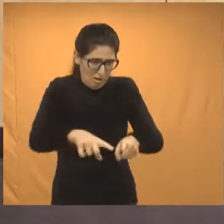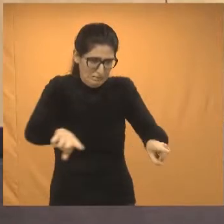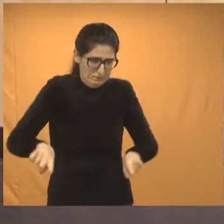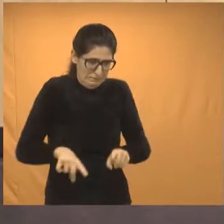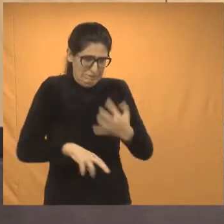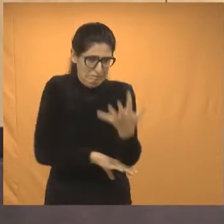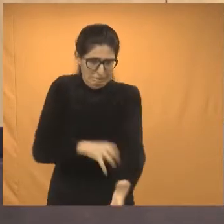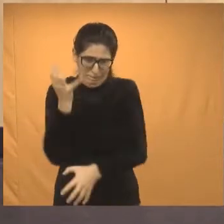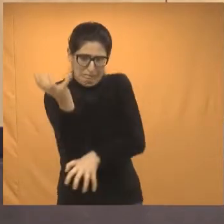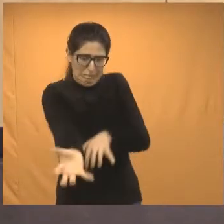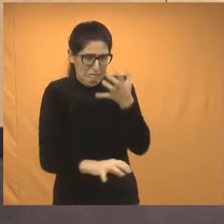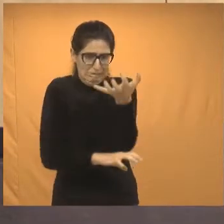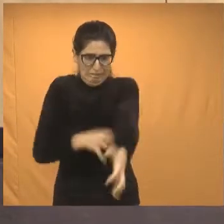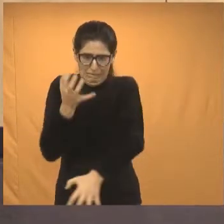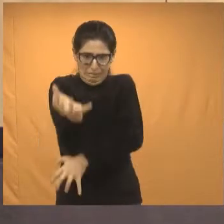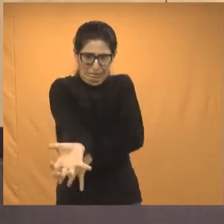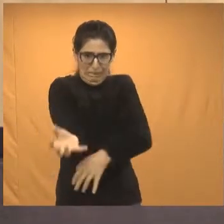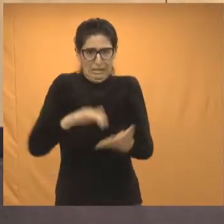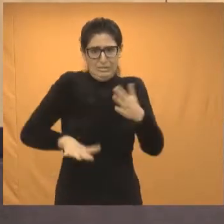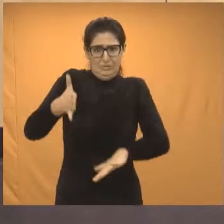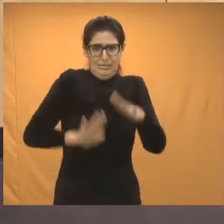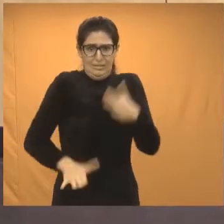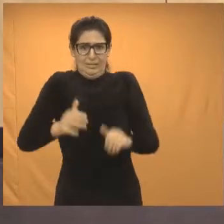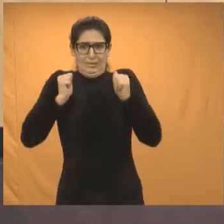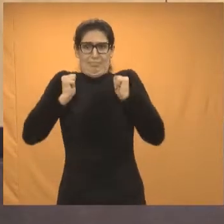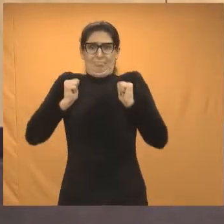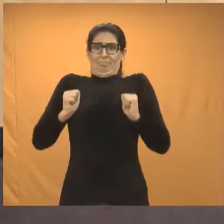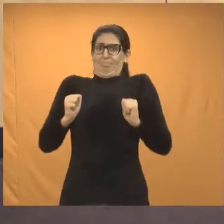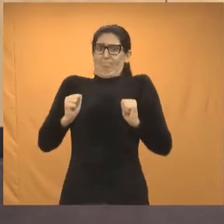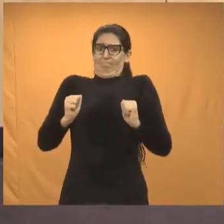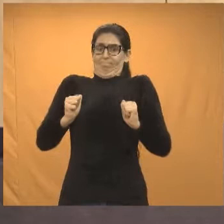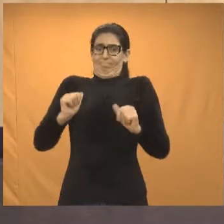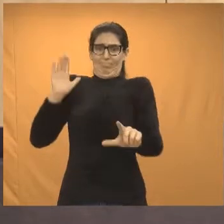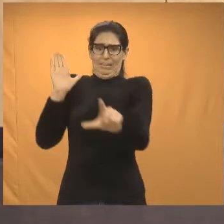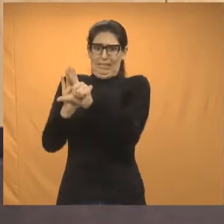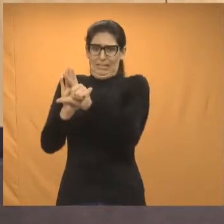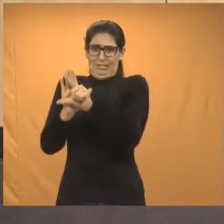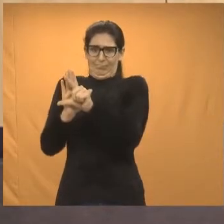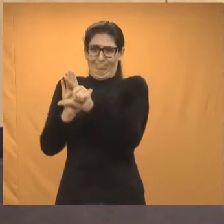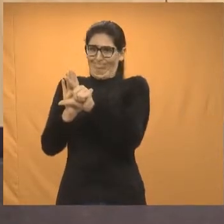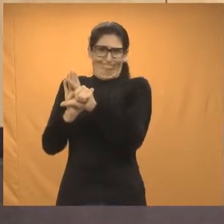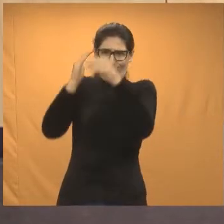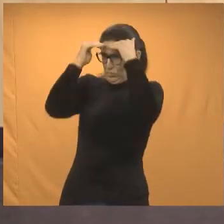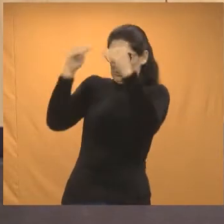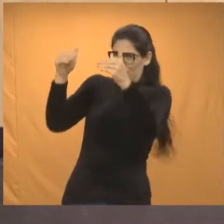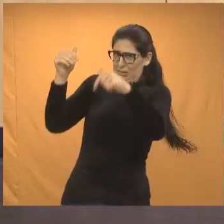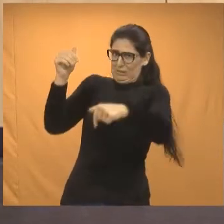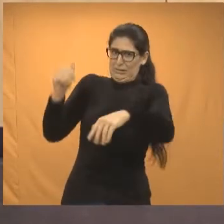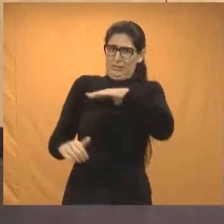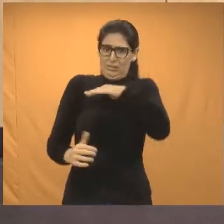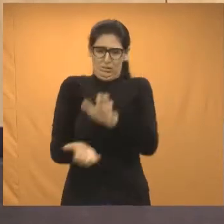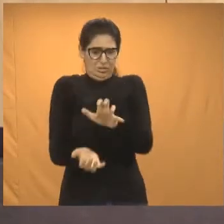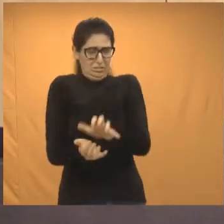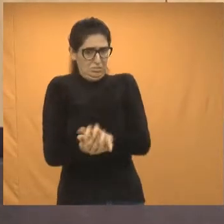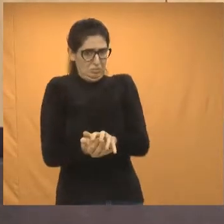porque realmente às vezes eu fico um pé atrás, porque algumas vezes não são cumpridas aqui em Jacareí, infelizmente. Então realmente eu vou ficar de olho mesmo